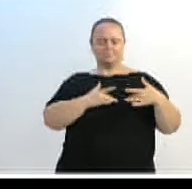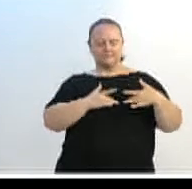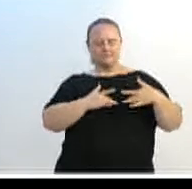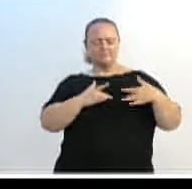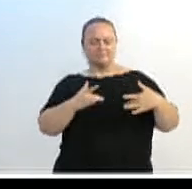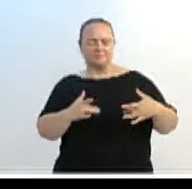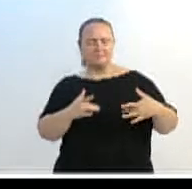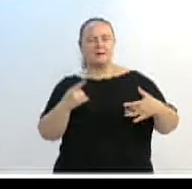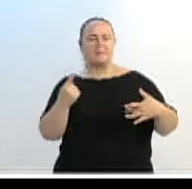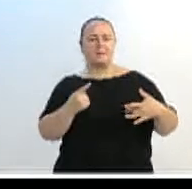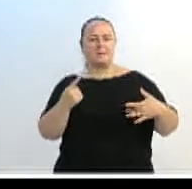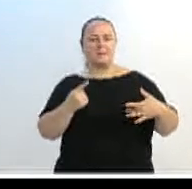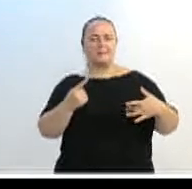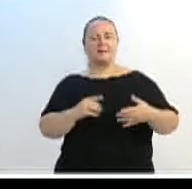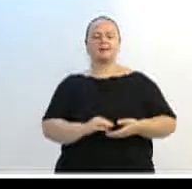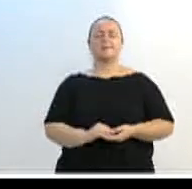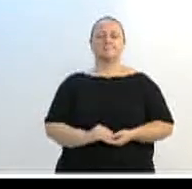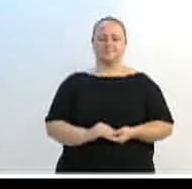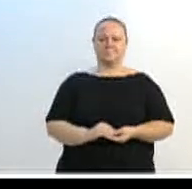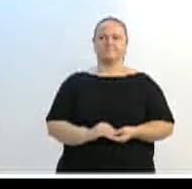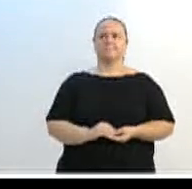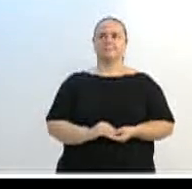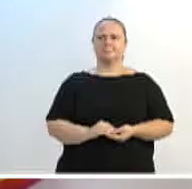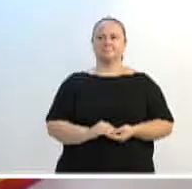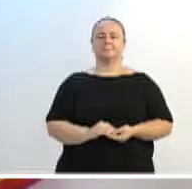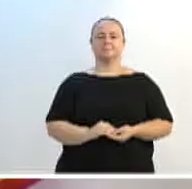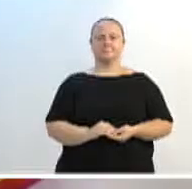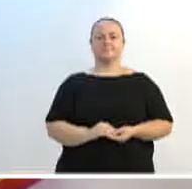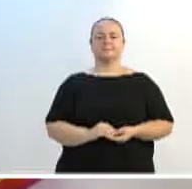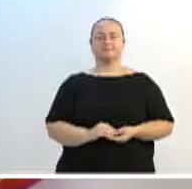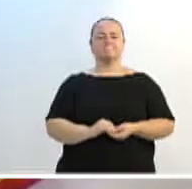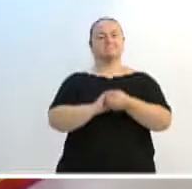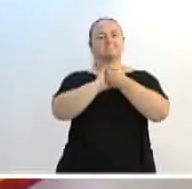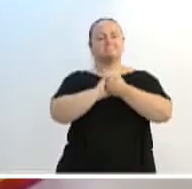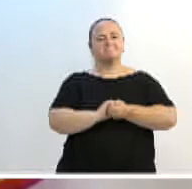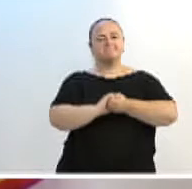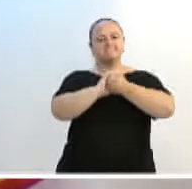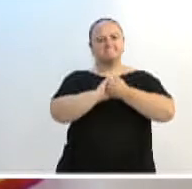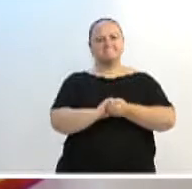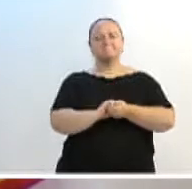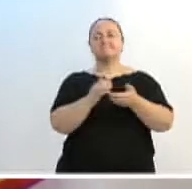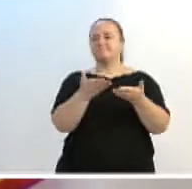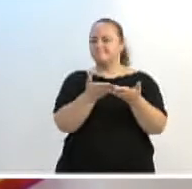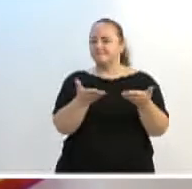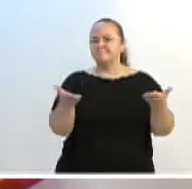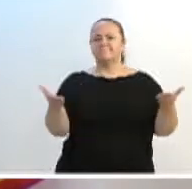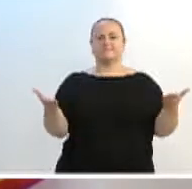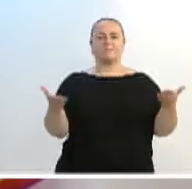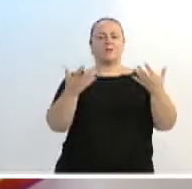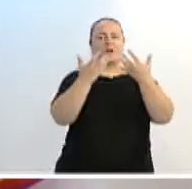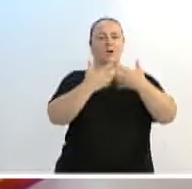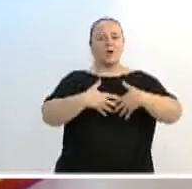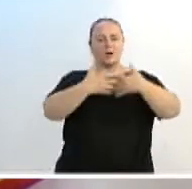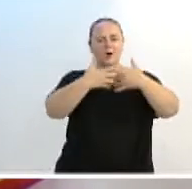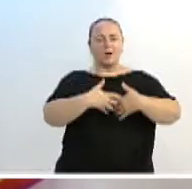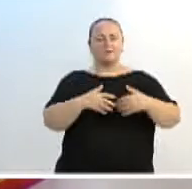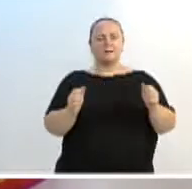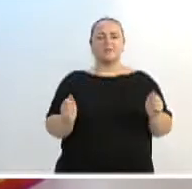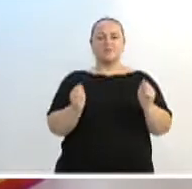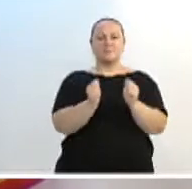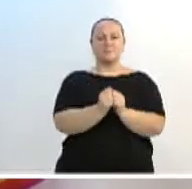parabenizo a todos os rotarianos pelo seu dia e fico muito feliz de estar à frente